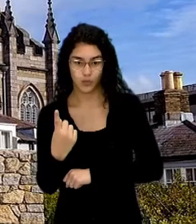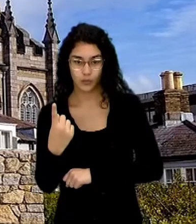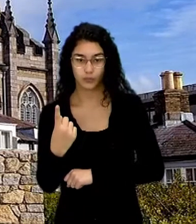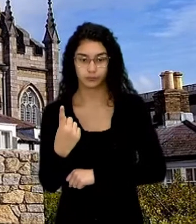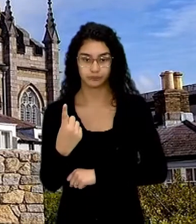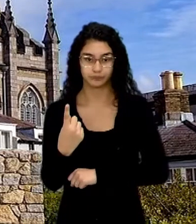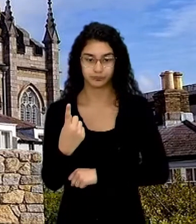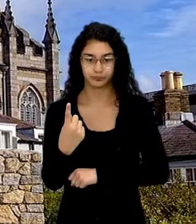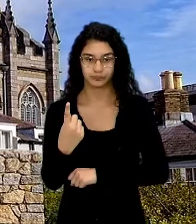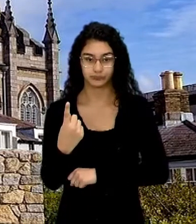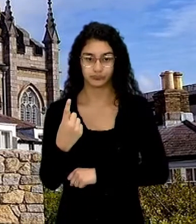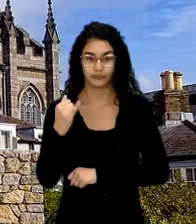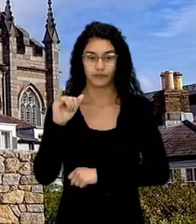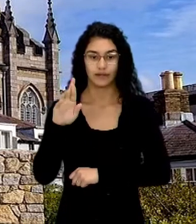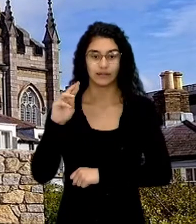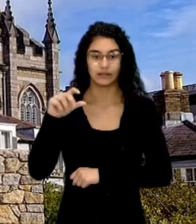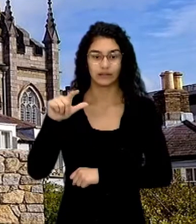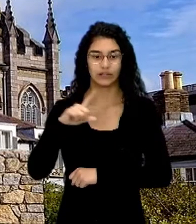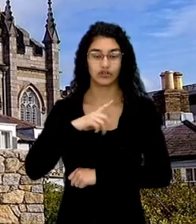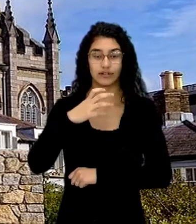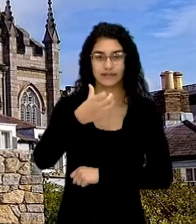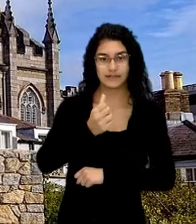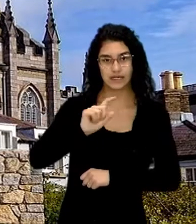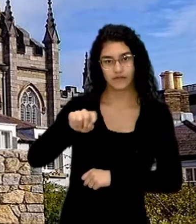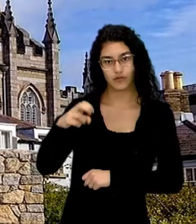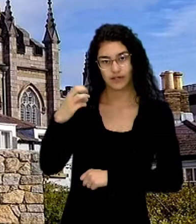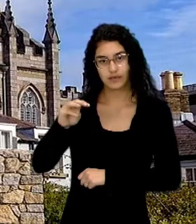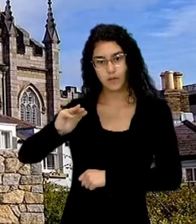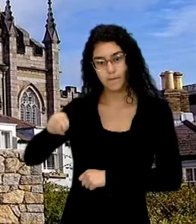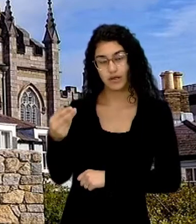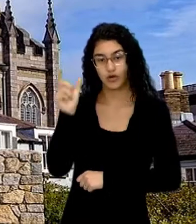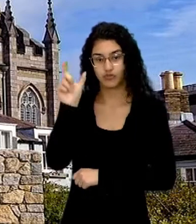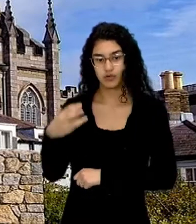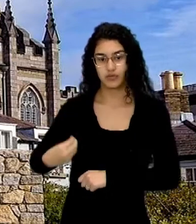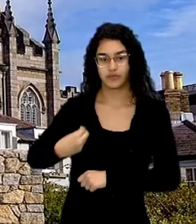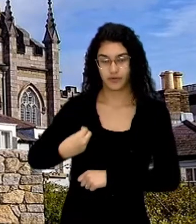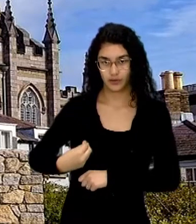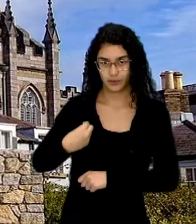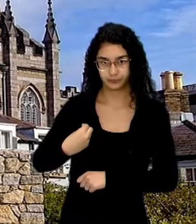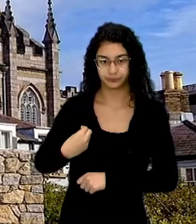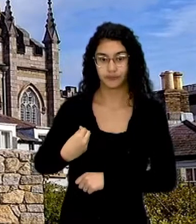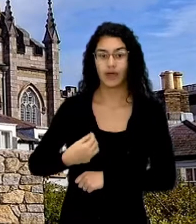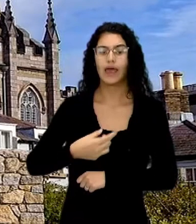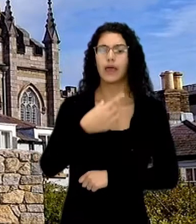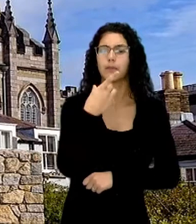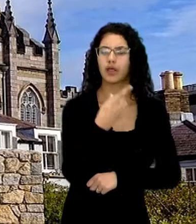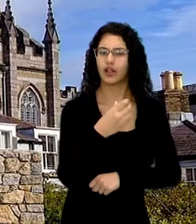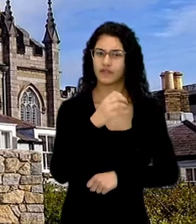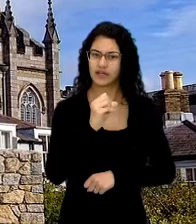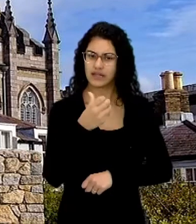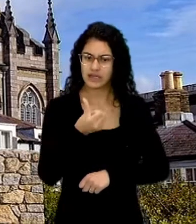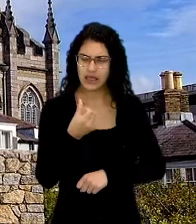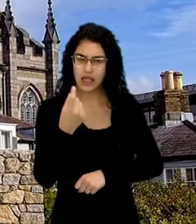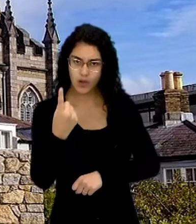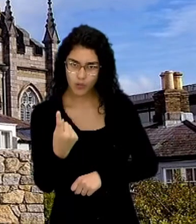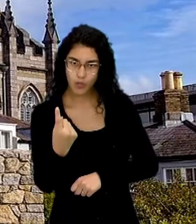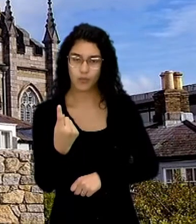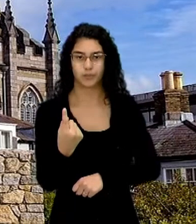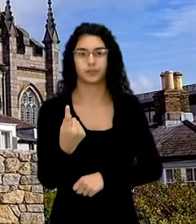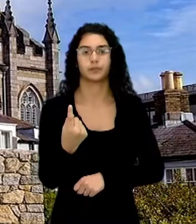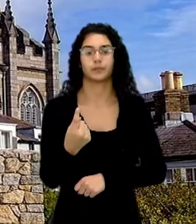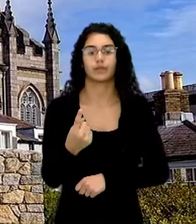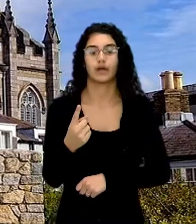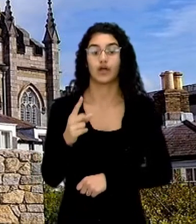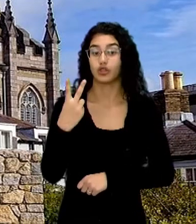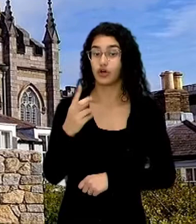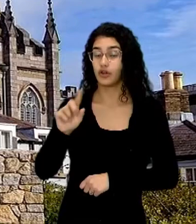tinha 6,5 milhões de pessoas vivendo lá. Em 1961,